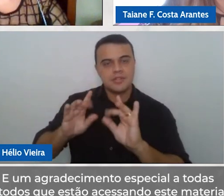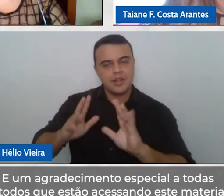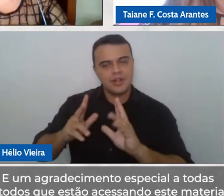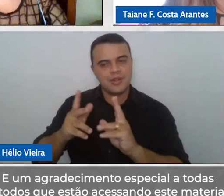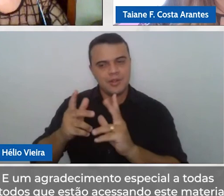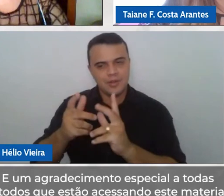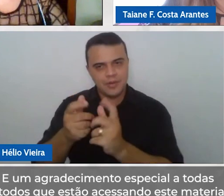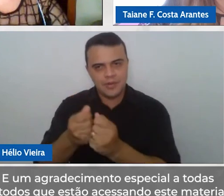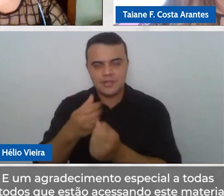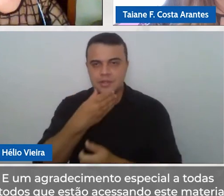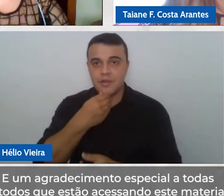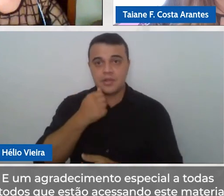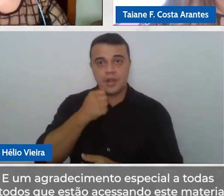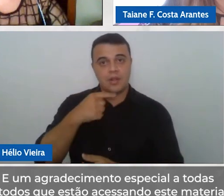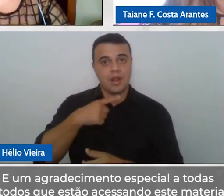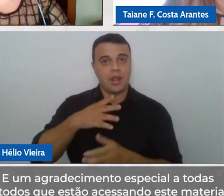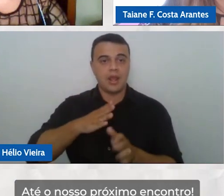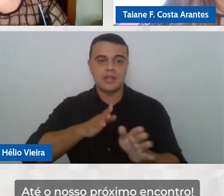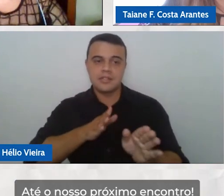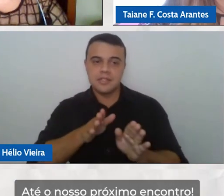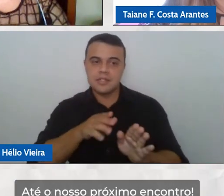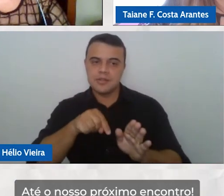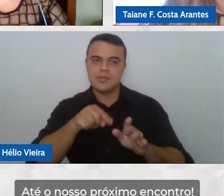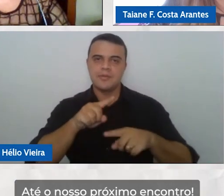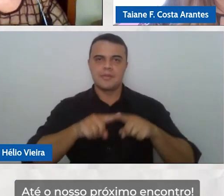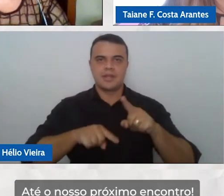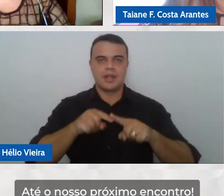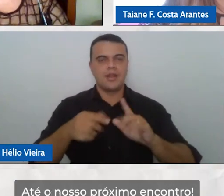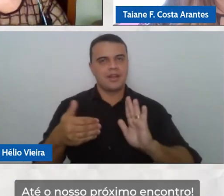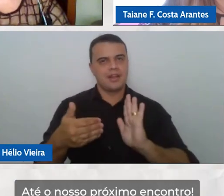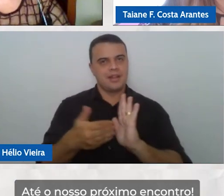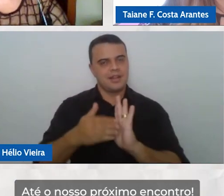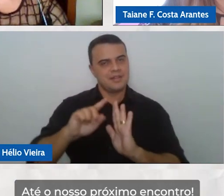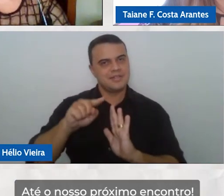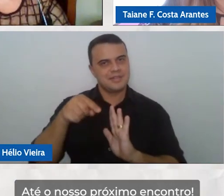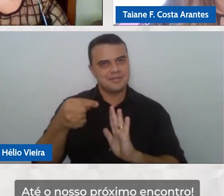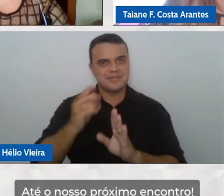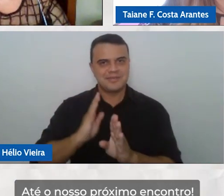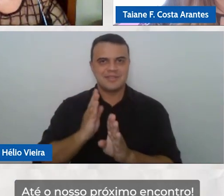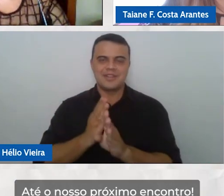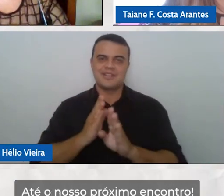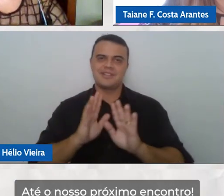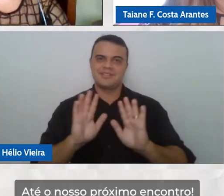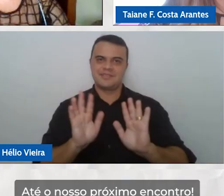a todas e todas que estão acessando esse material. Até o nosso próximo encontro.